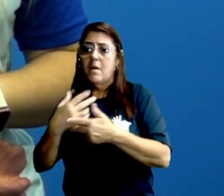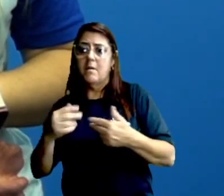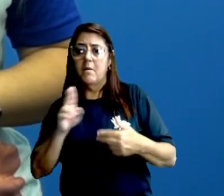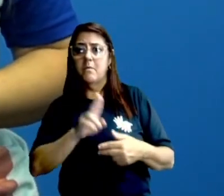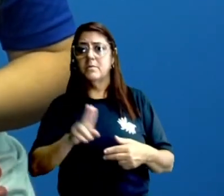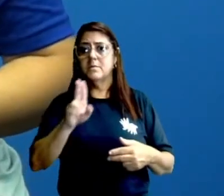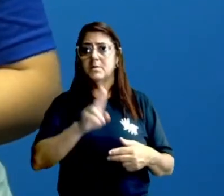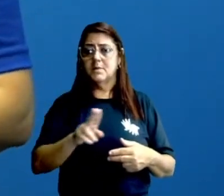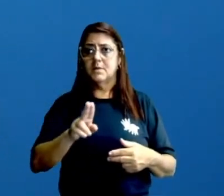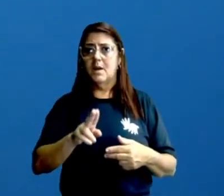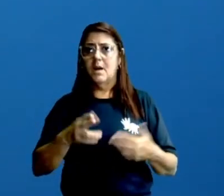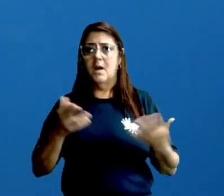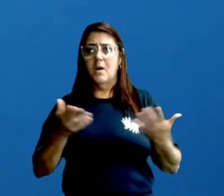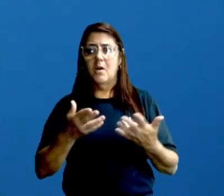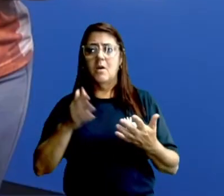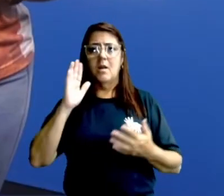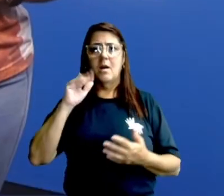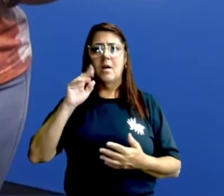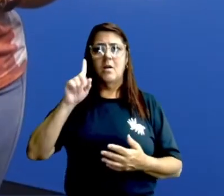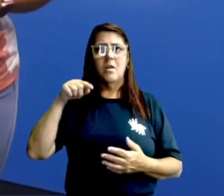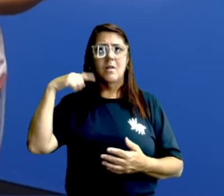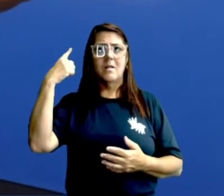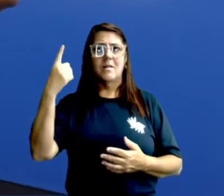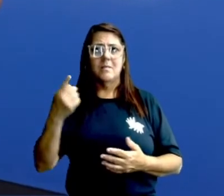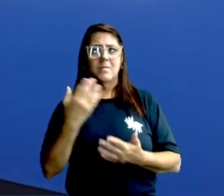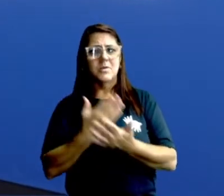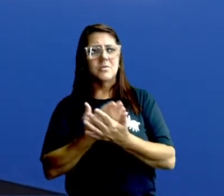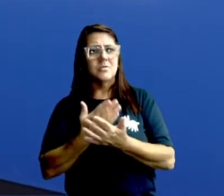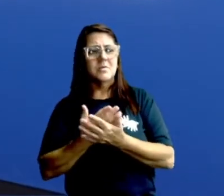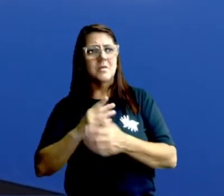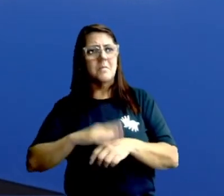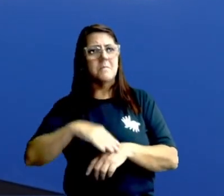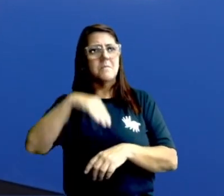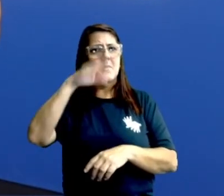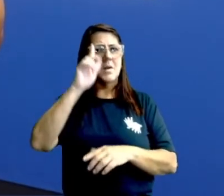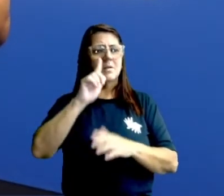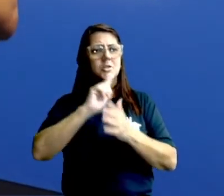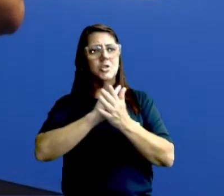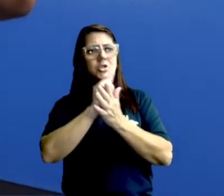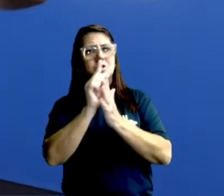servem, tá? A gente se vê na próxima aula para estudar mais sobre os gêneros